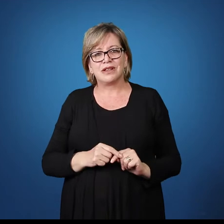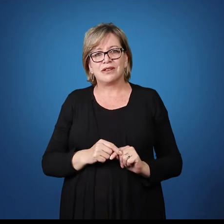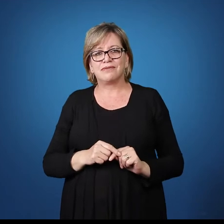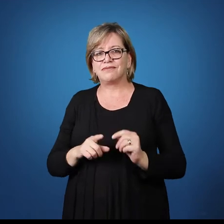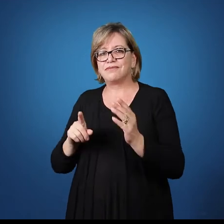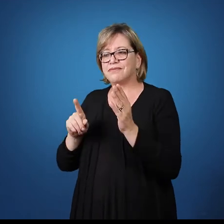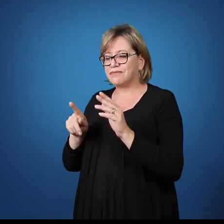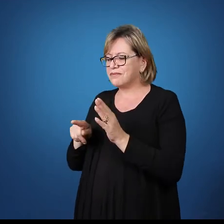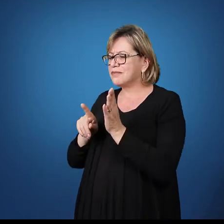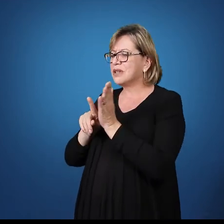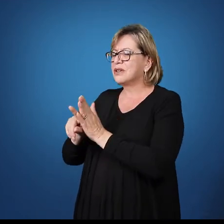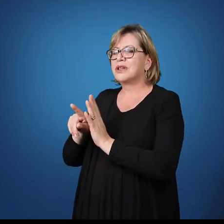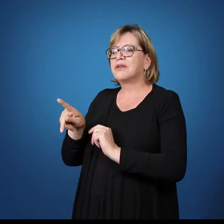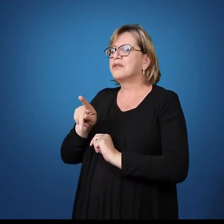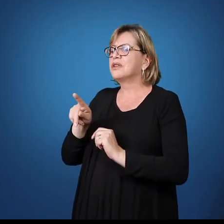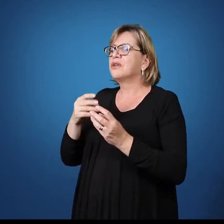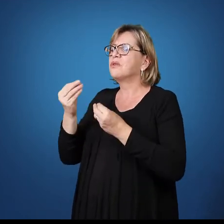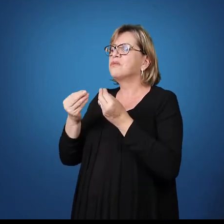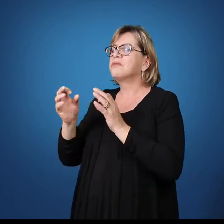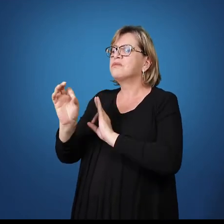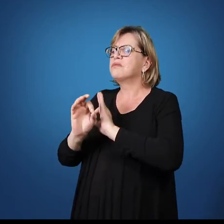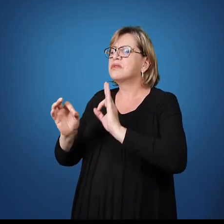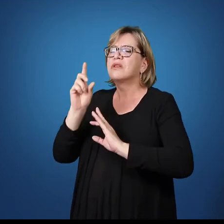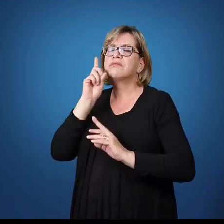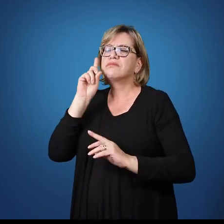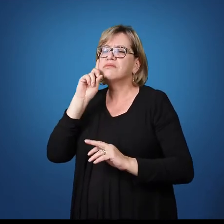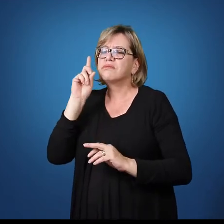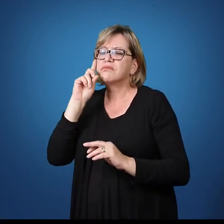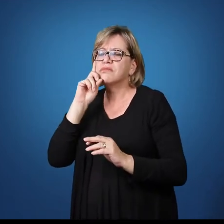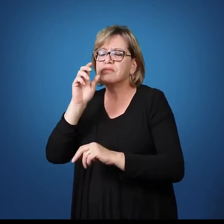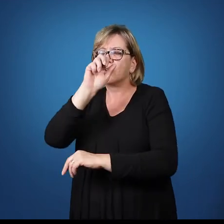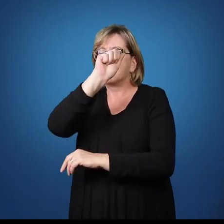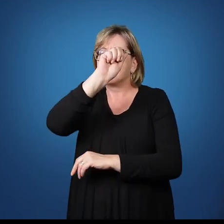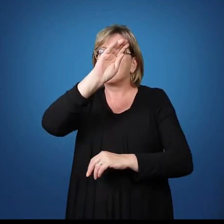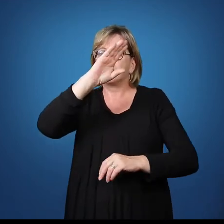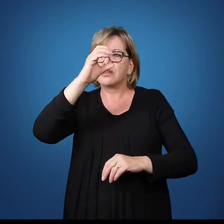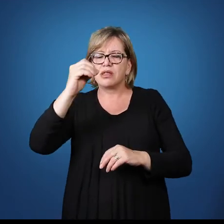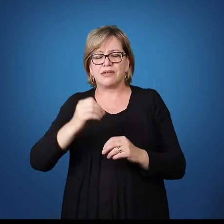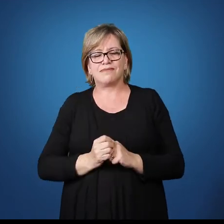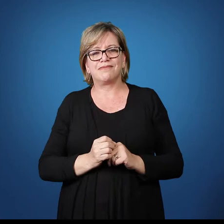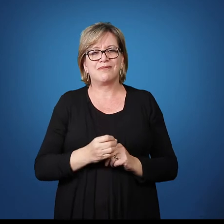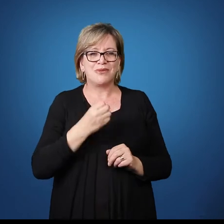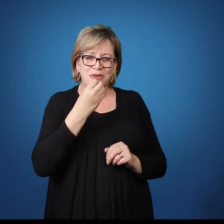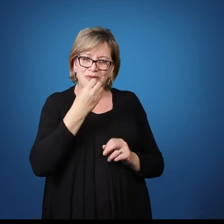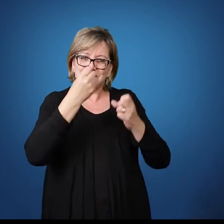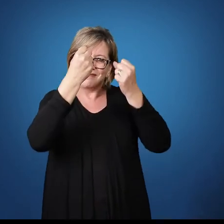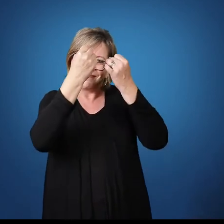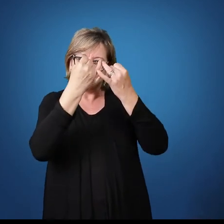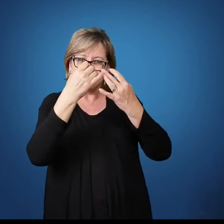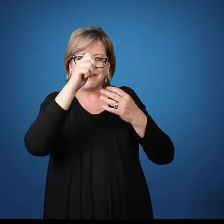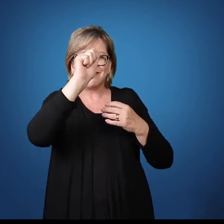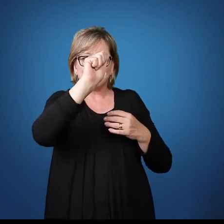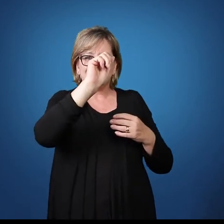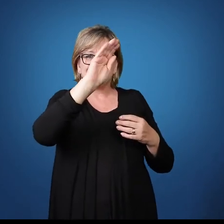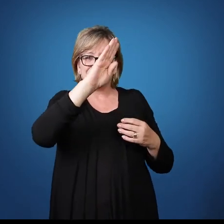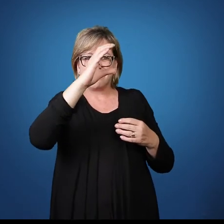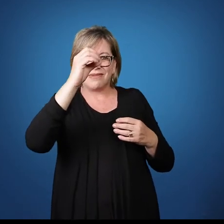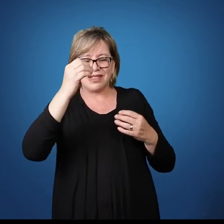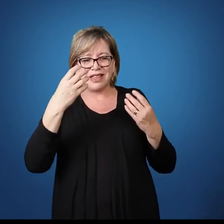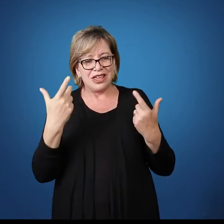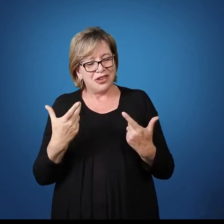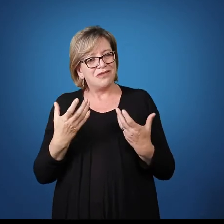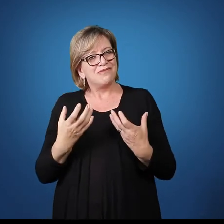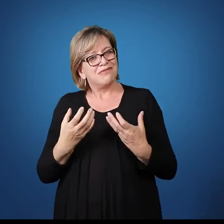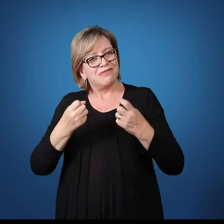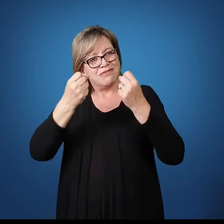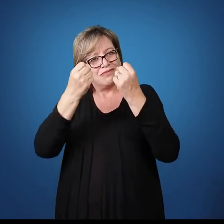que é organizada a rotina da alfabetização? Bom, então, para começar a falar da alfabetização e da minha rotina, eu gostaria